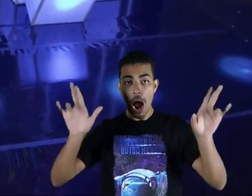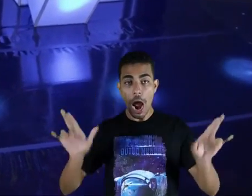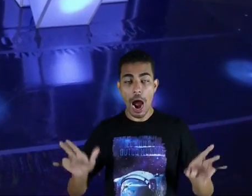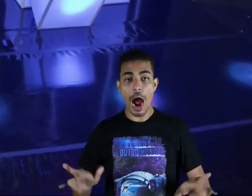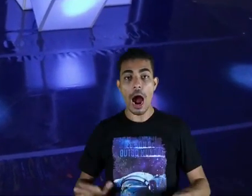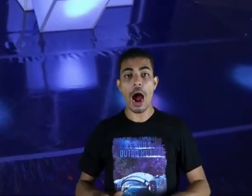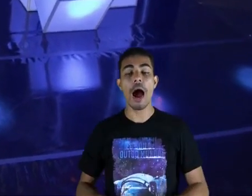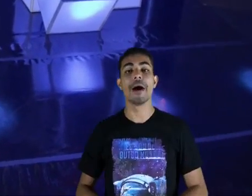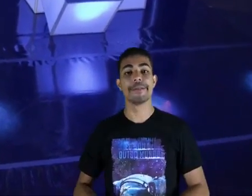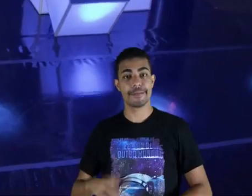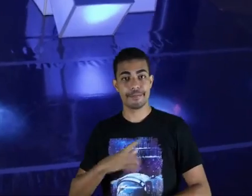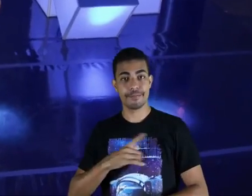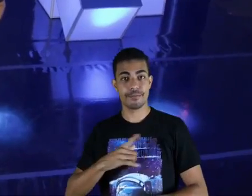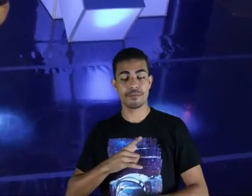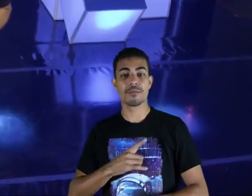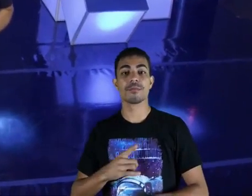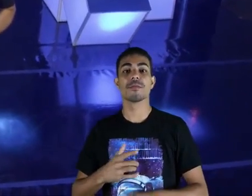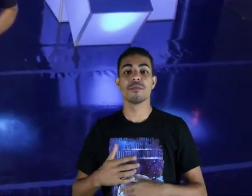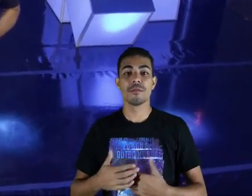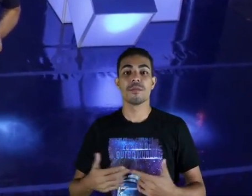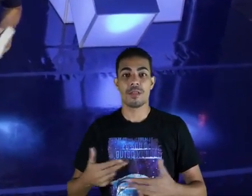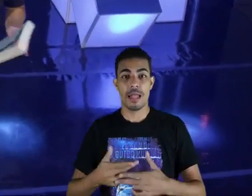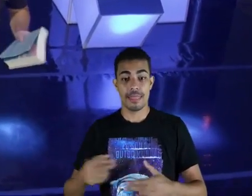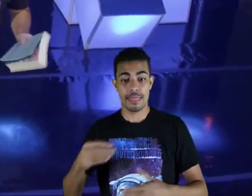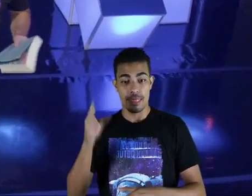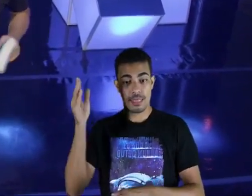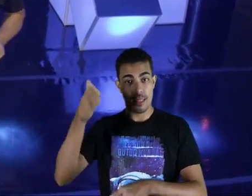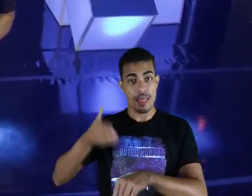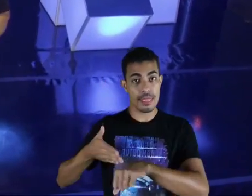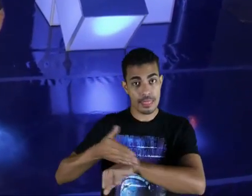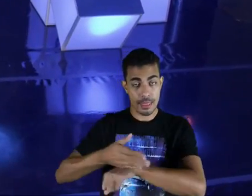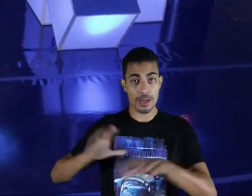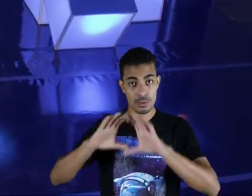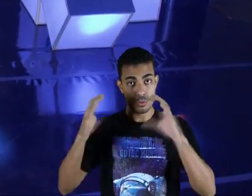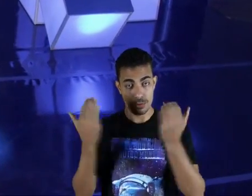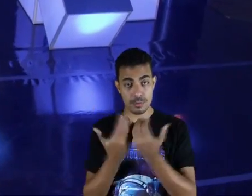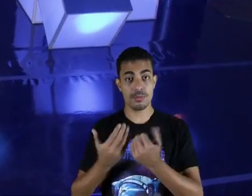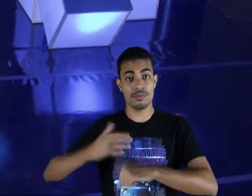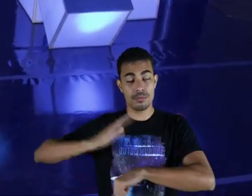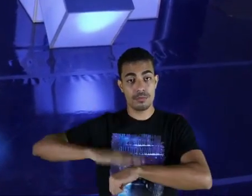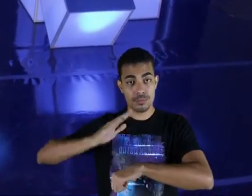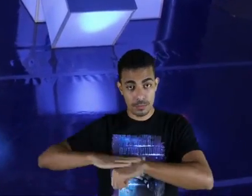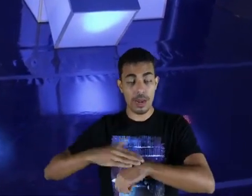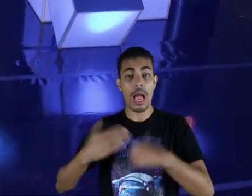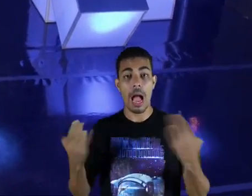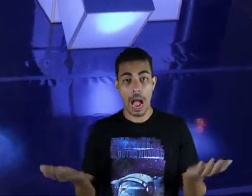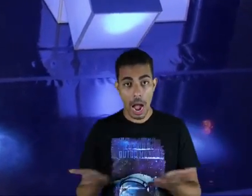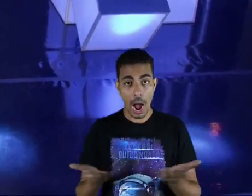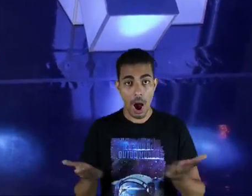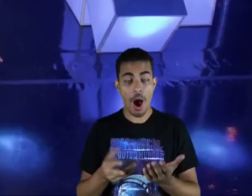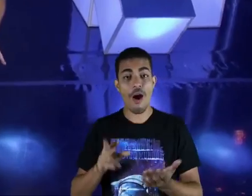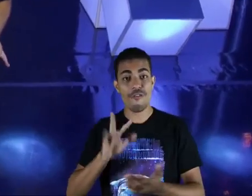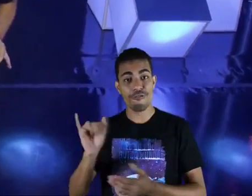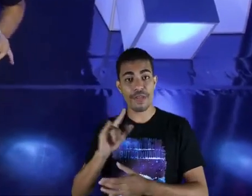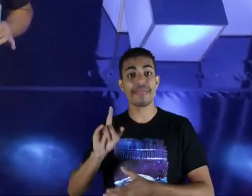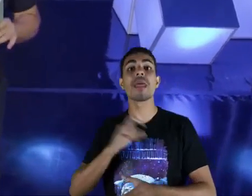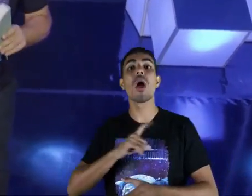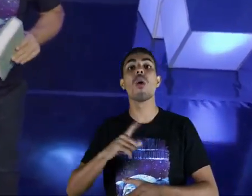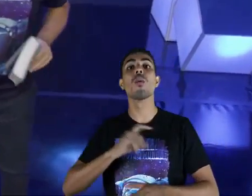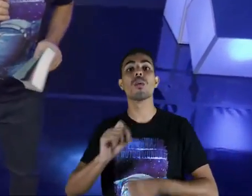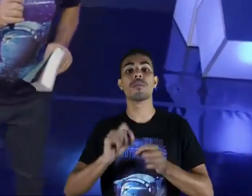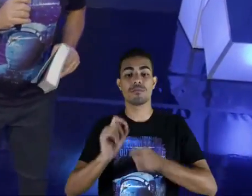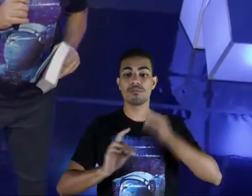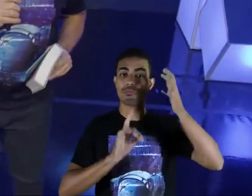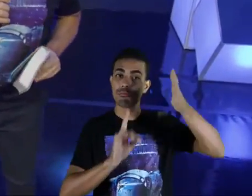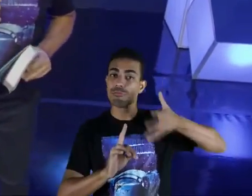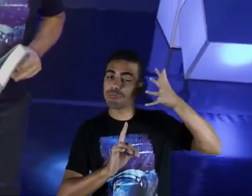que bem-vindos uma vez mais aí a nosso congresso. E nesta hora, neste momento, vamos a ter uma plenária muito especial. Vou pedir